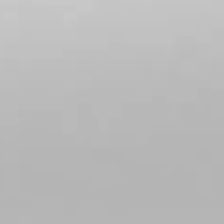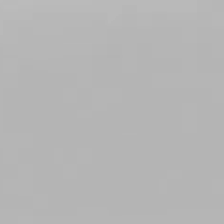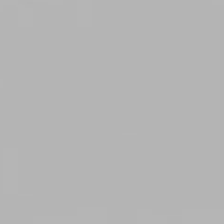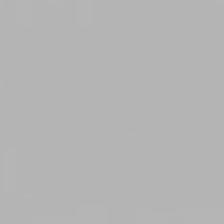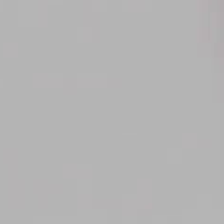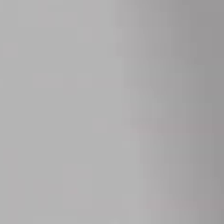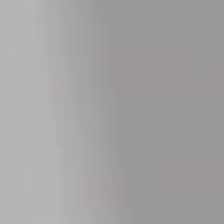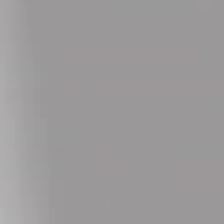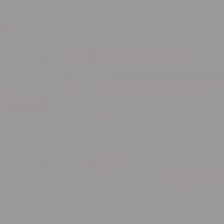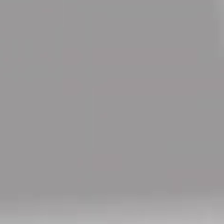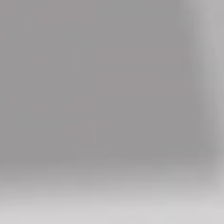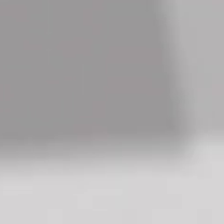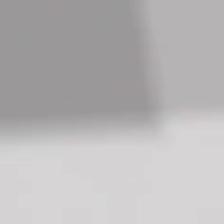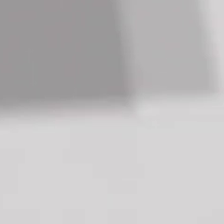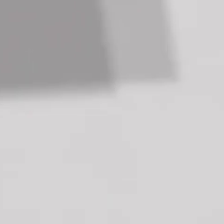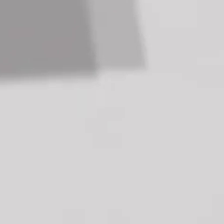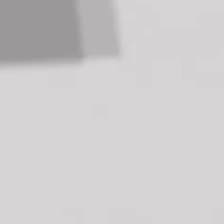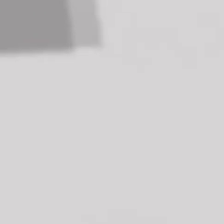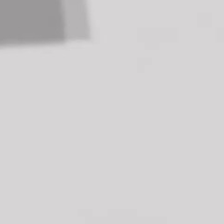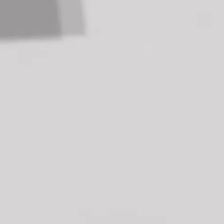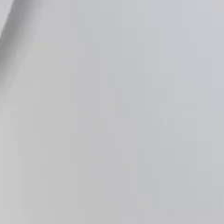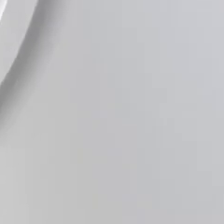E aí